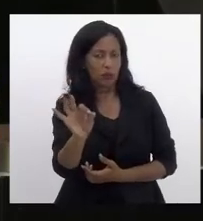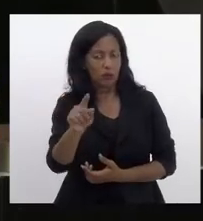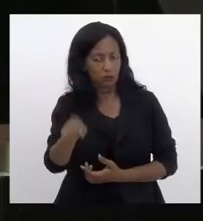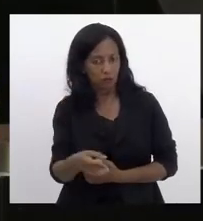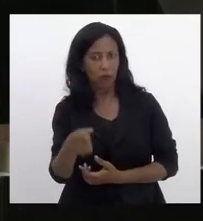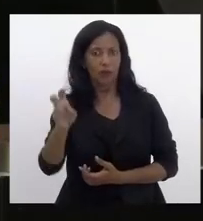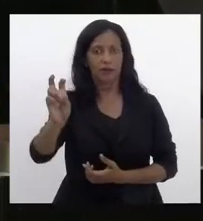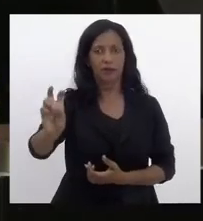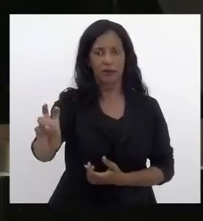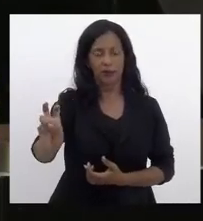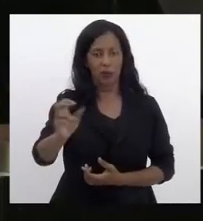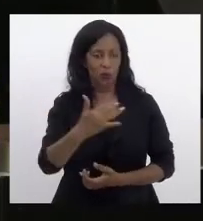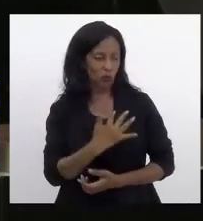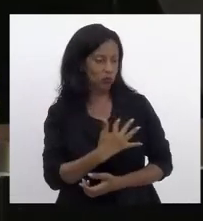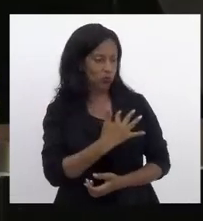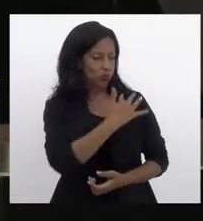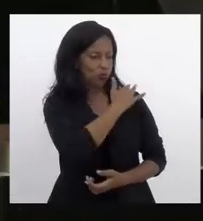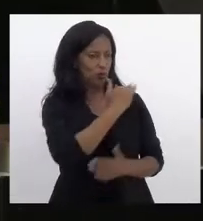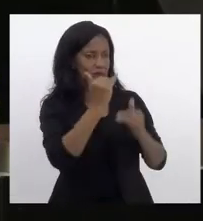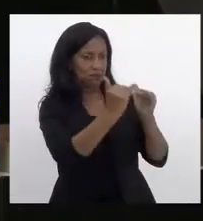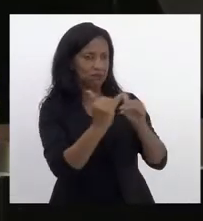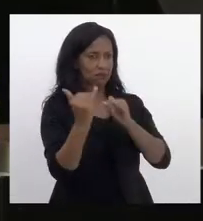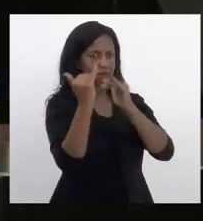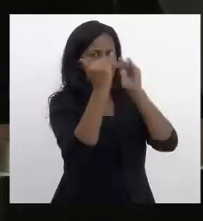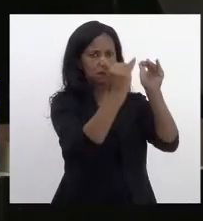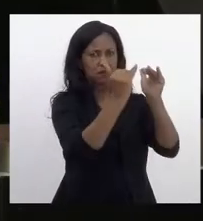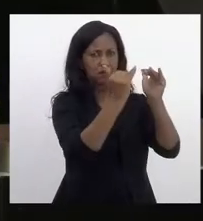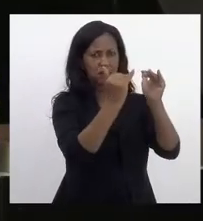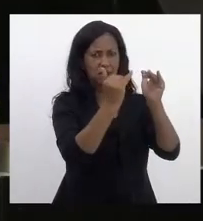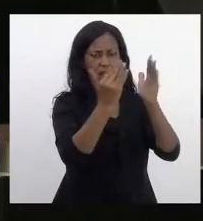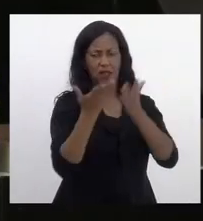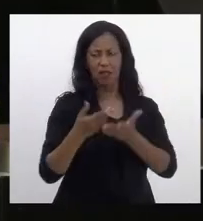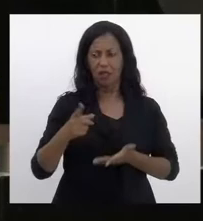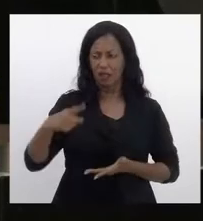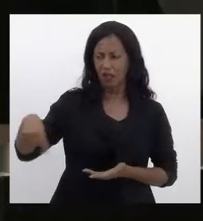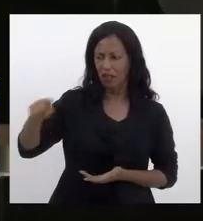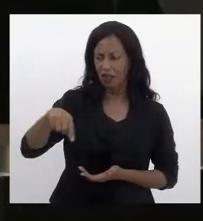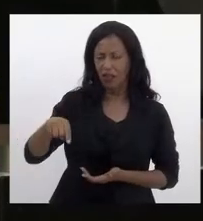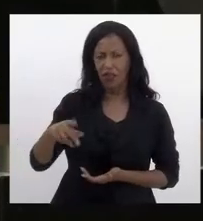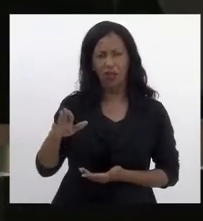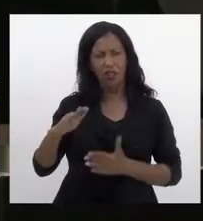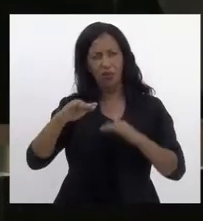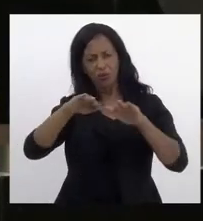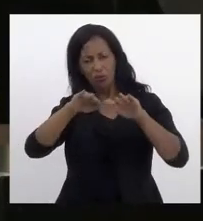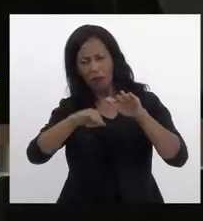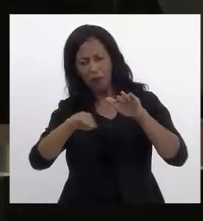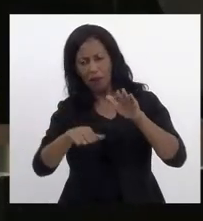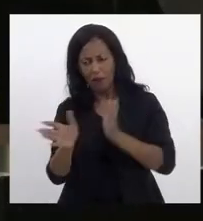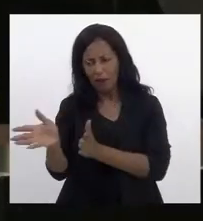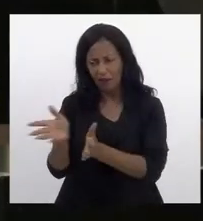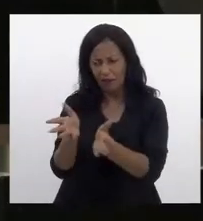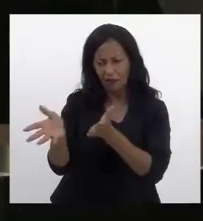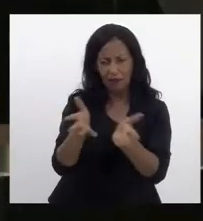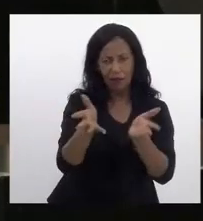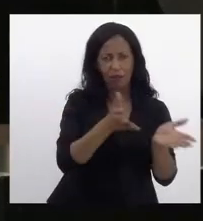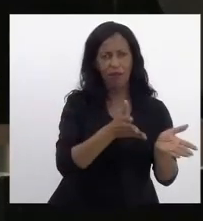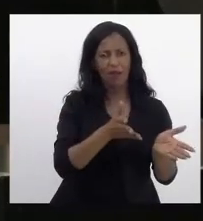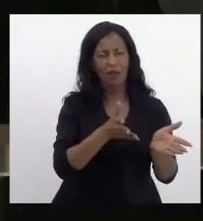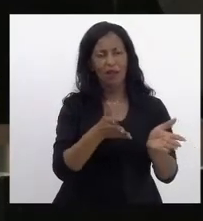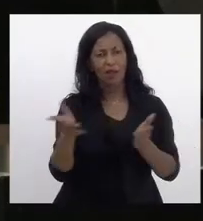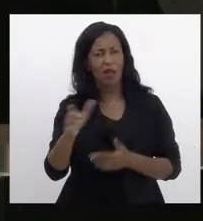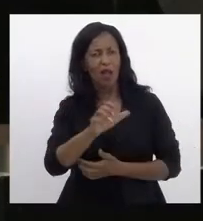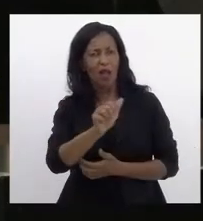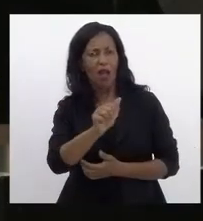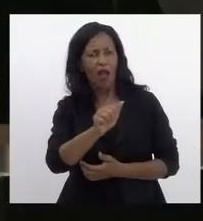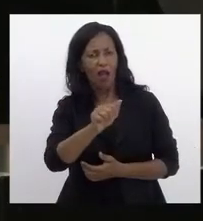192,5% para os oficiais superiores e nos demais, nos oficiais intermediários, nos